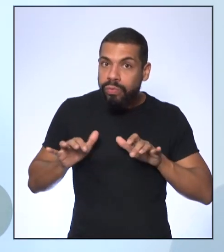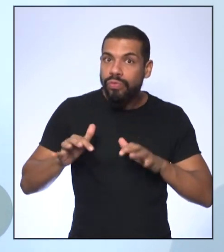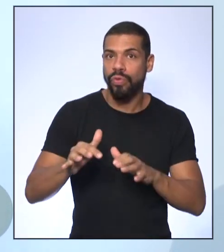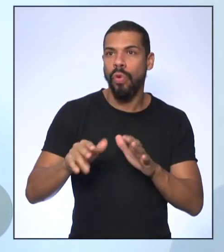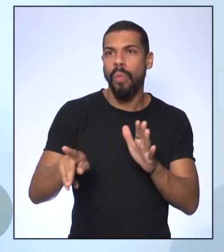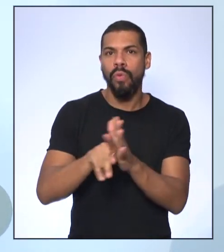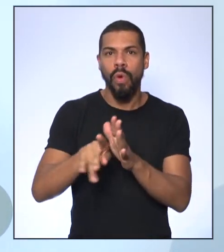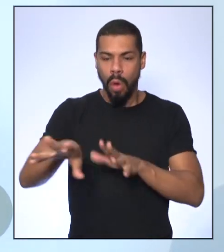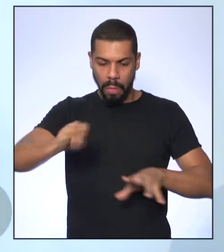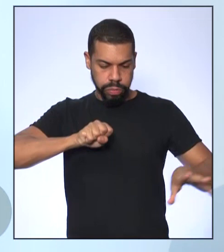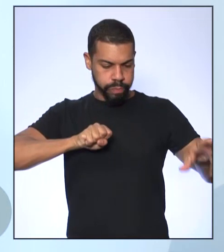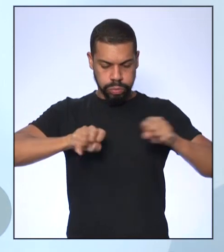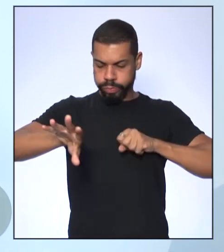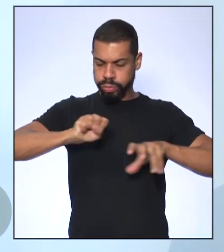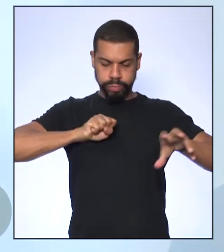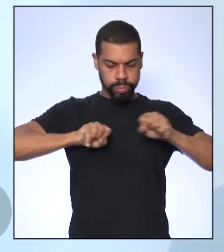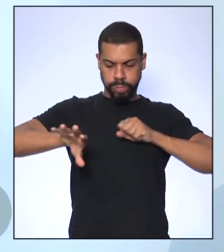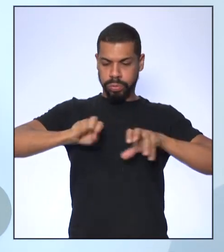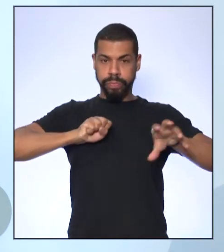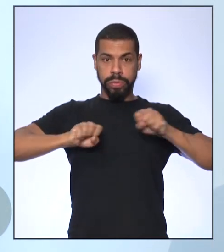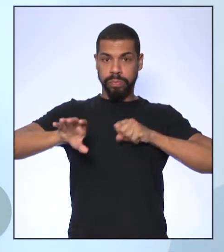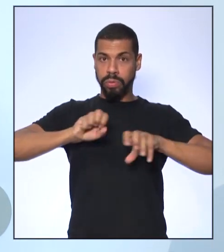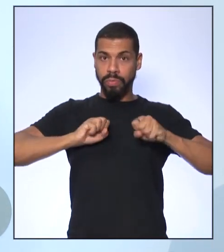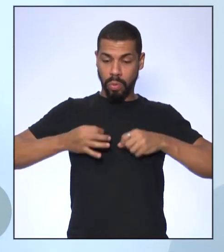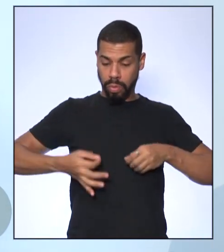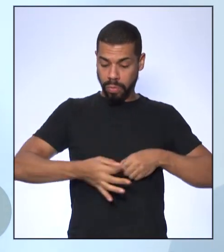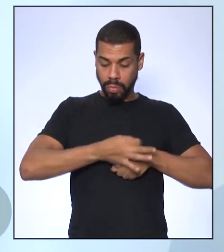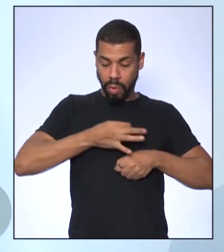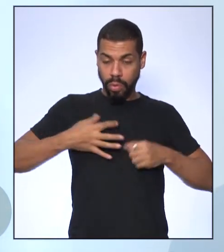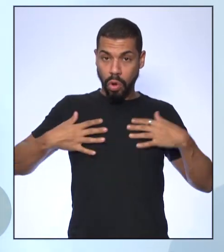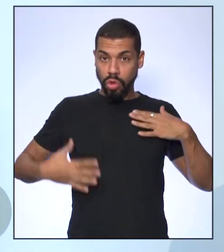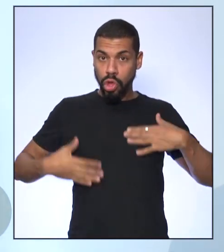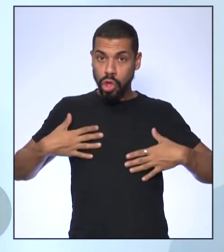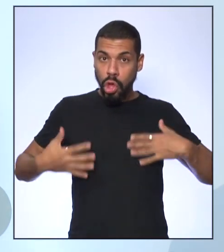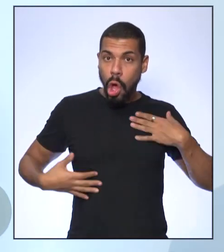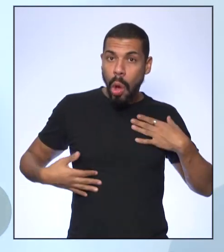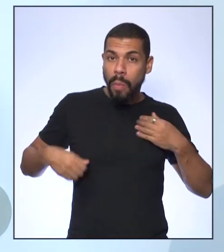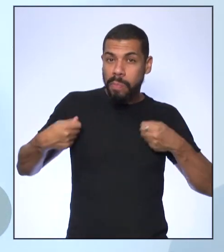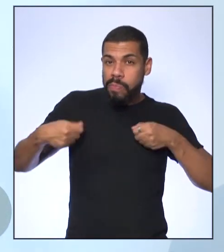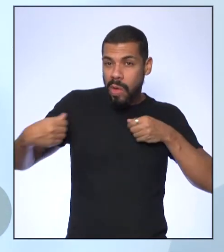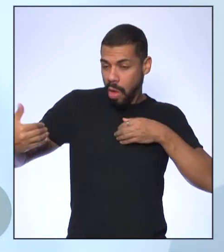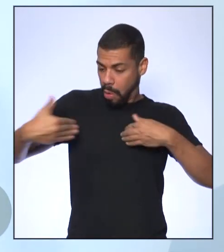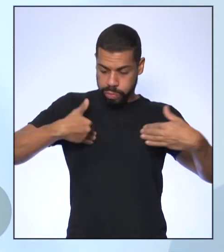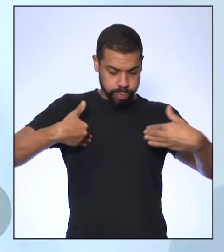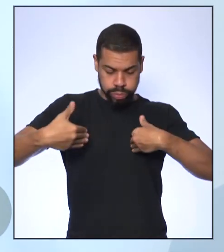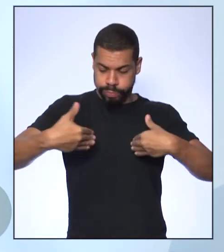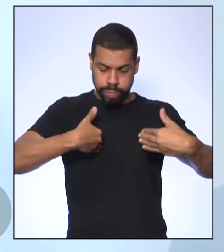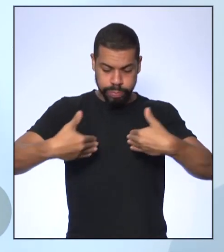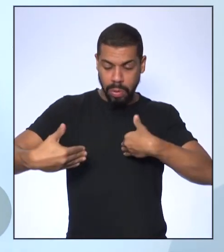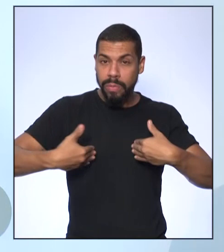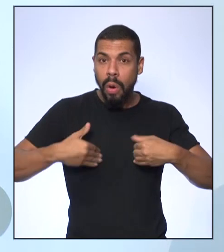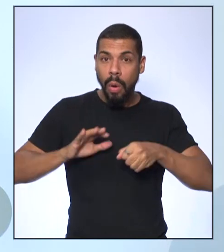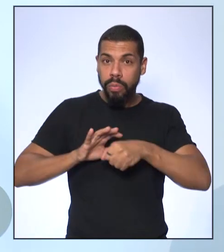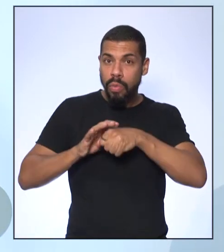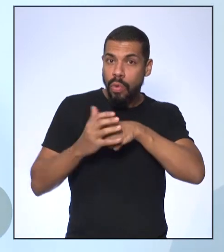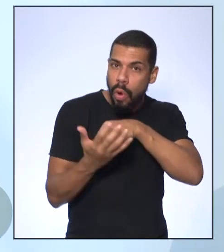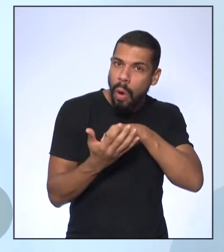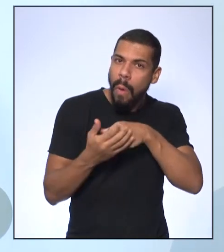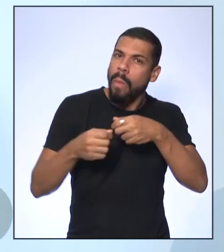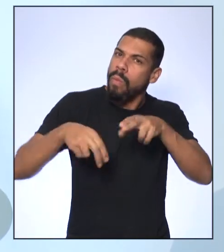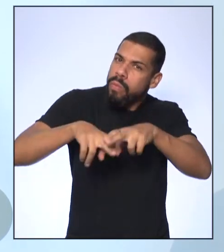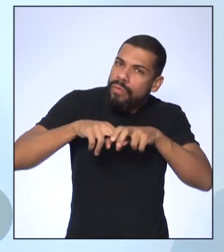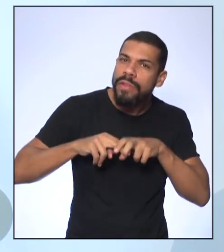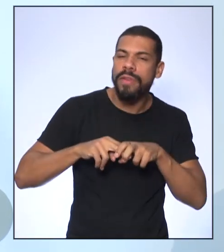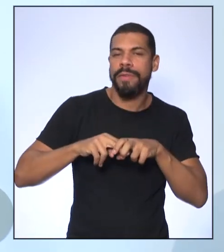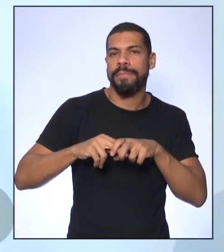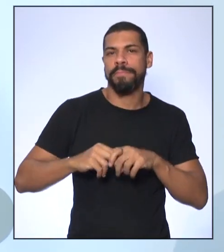do corpo. Ele vai invadir, é como se fosse um parasita. Ele precisa invadir aquela célula para que ele possa ter o ciclo dele, o